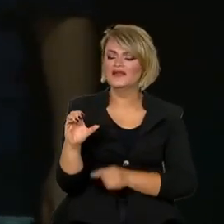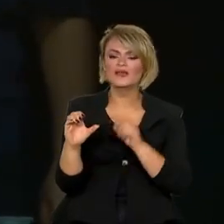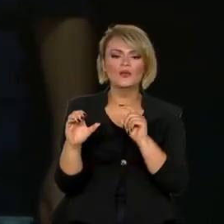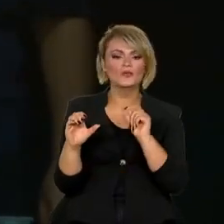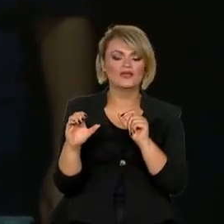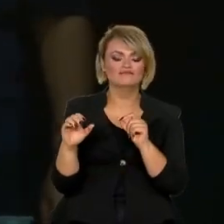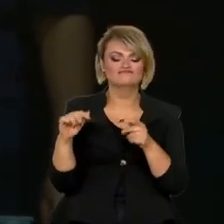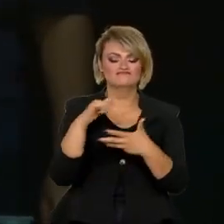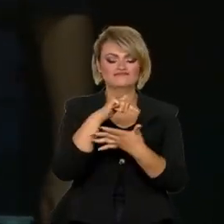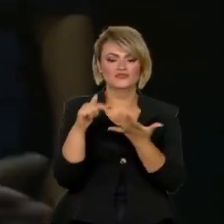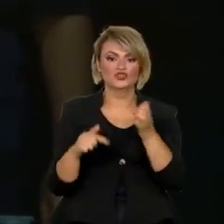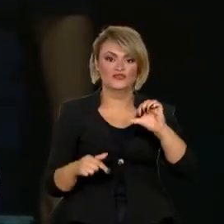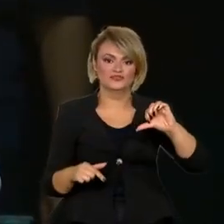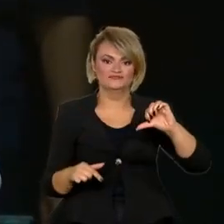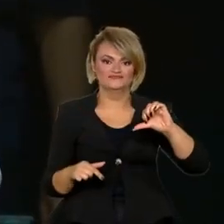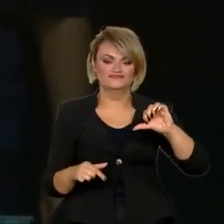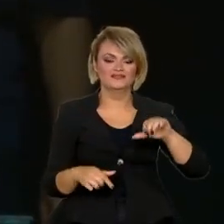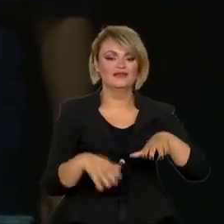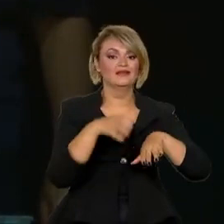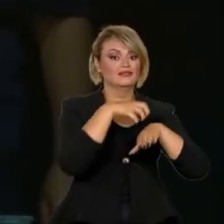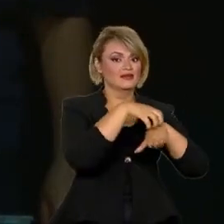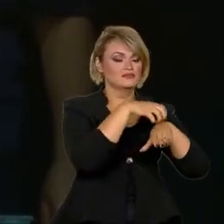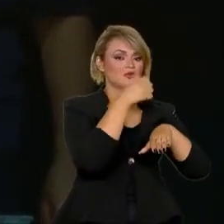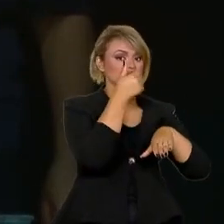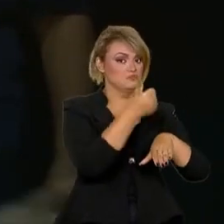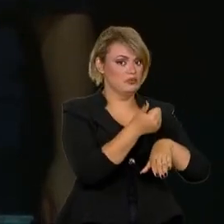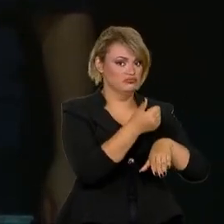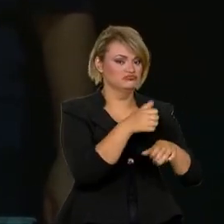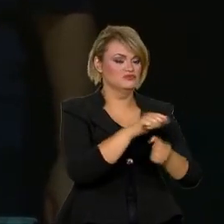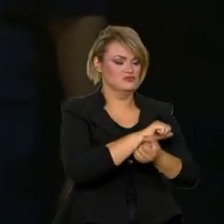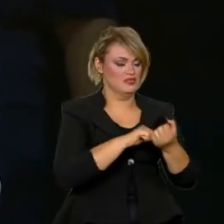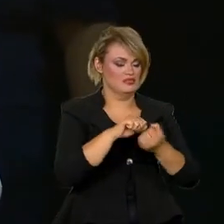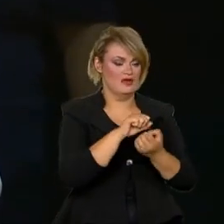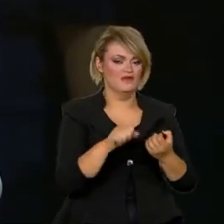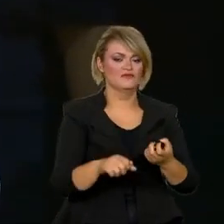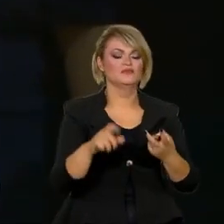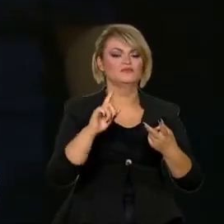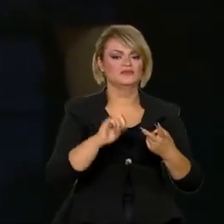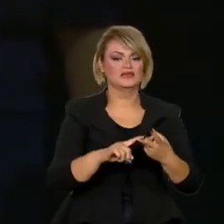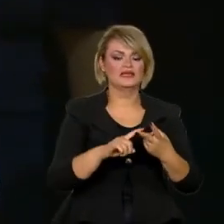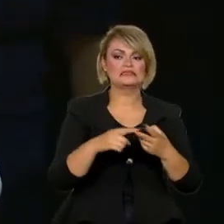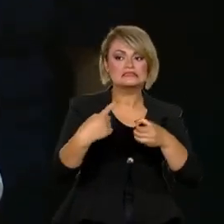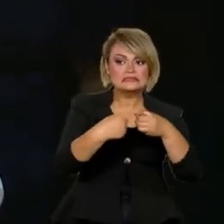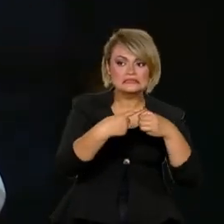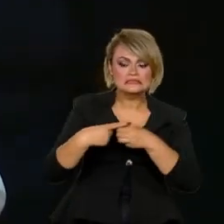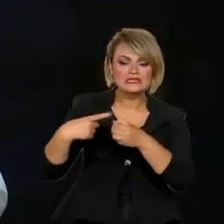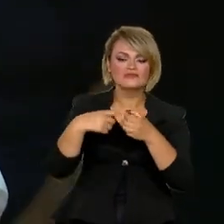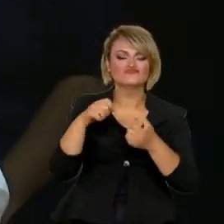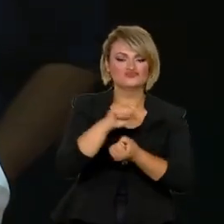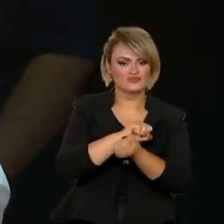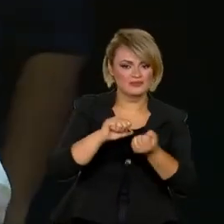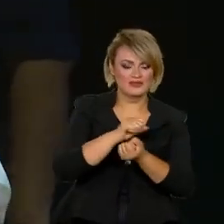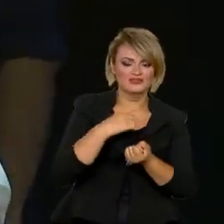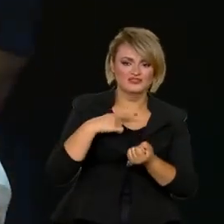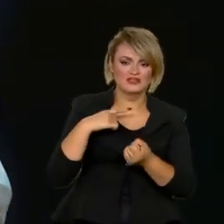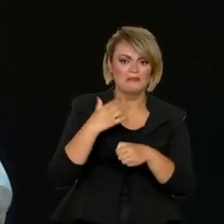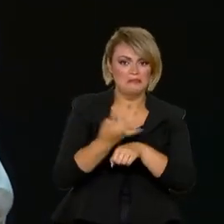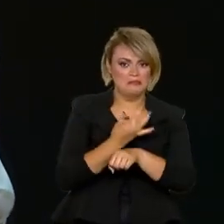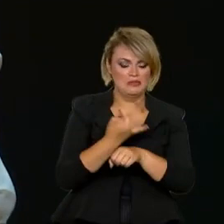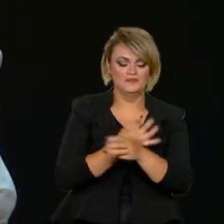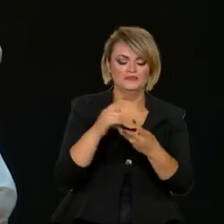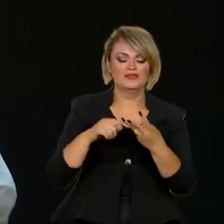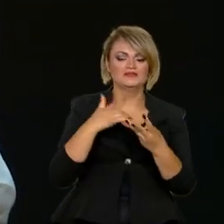de 9 eixos, né? Primeiro, transporte eficiente e sustentável, depois cidades sustentáveis e